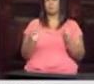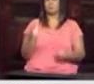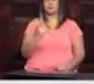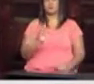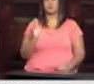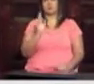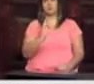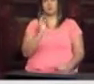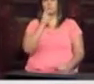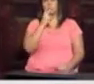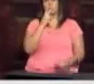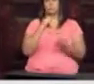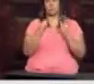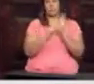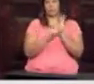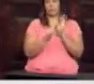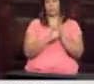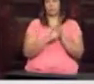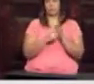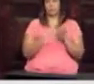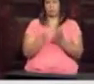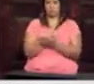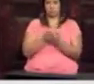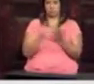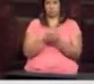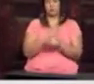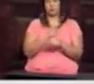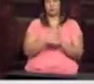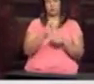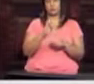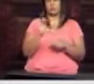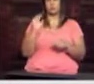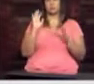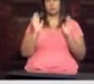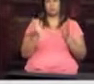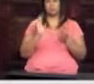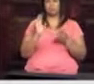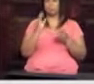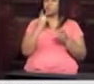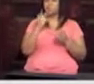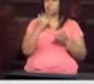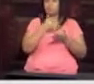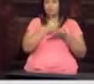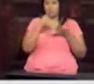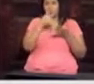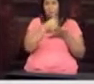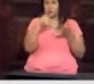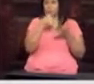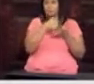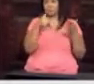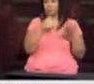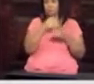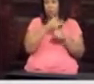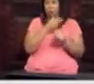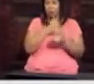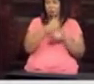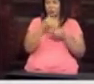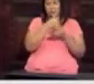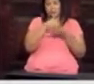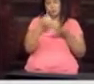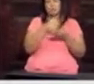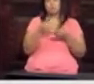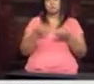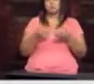eu fico até assustado, porque eu já ouvi falar da questão da cocaína. Vamos, porque, como se